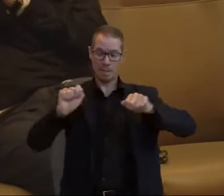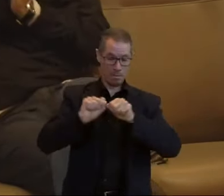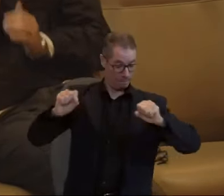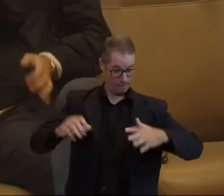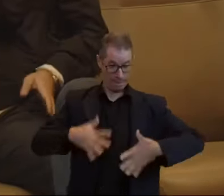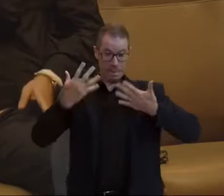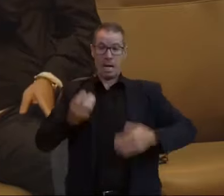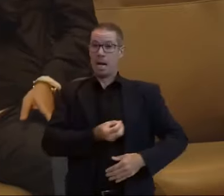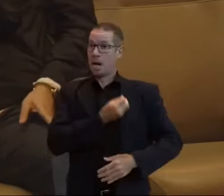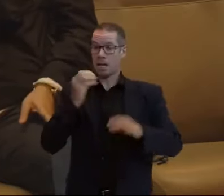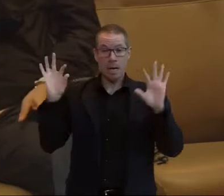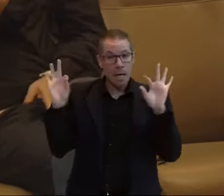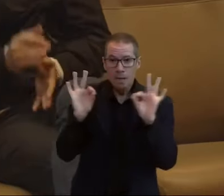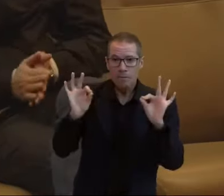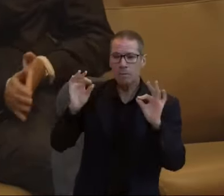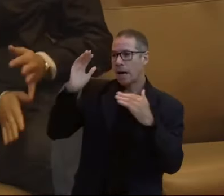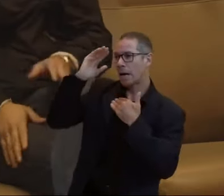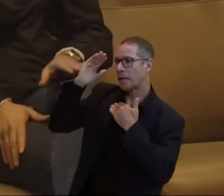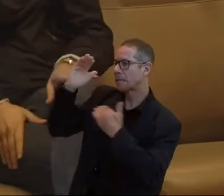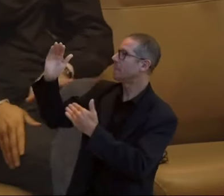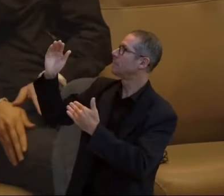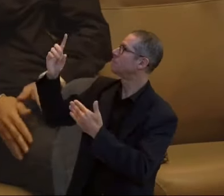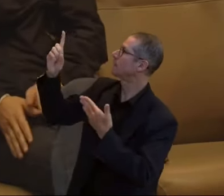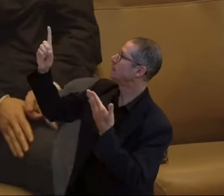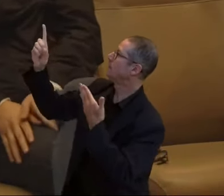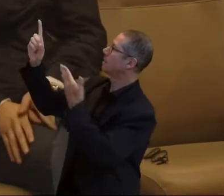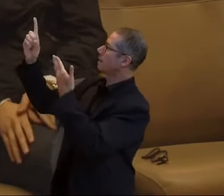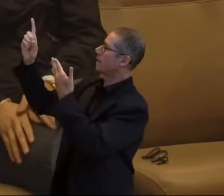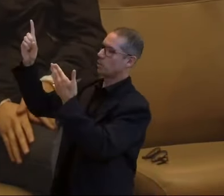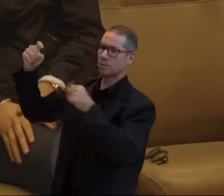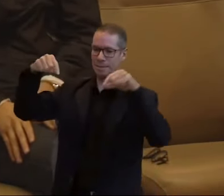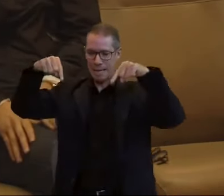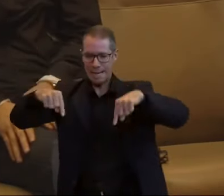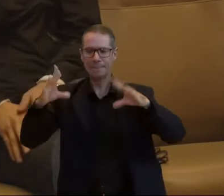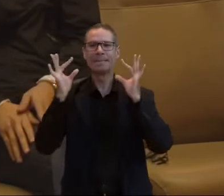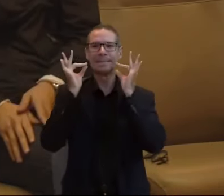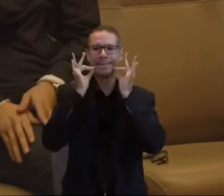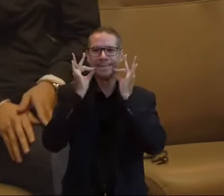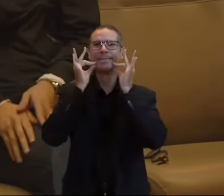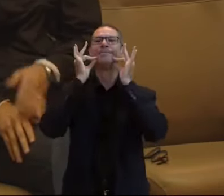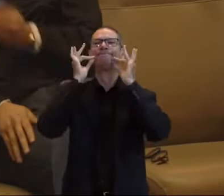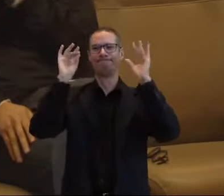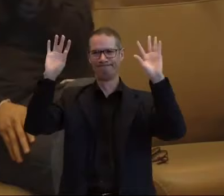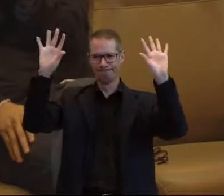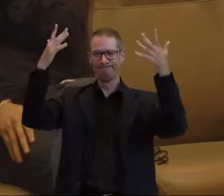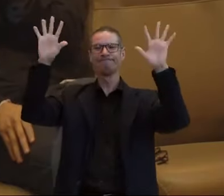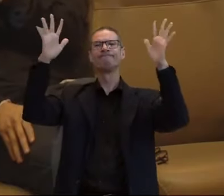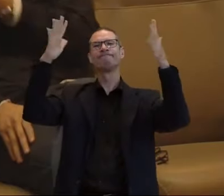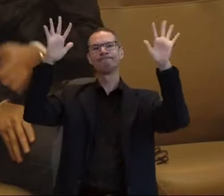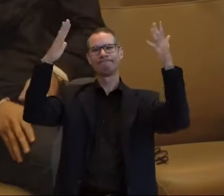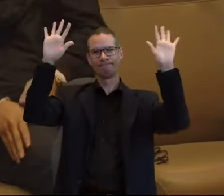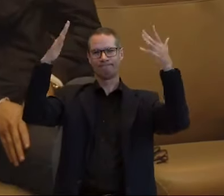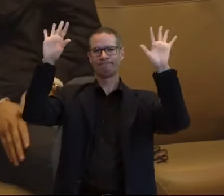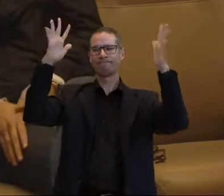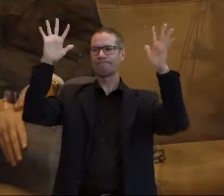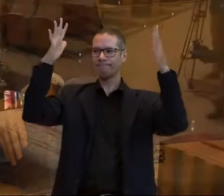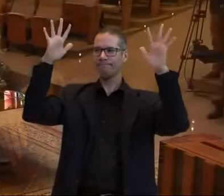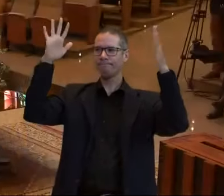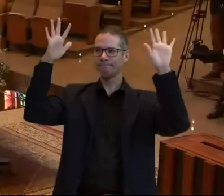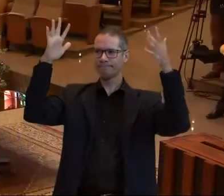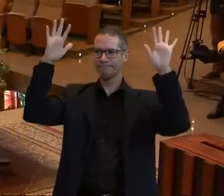minha vida. E eu agradeço muito a Deus por isso, por estar aqui. Amém, amém. Essa